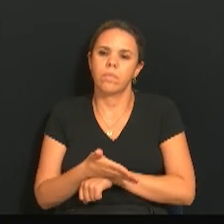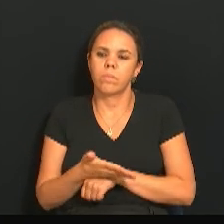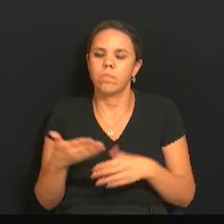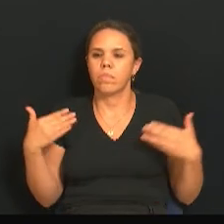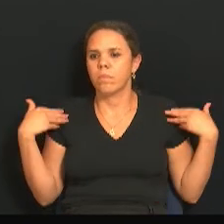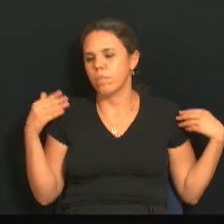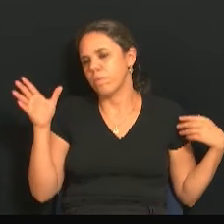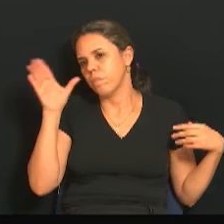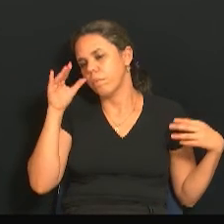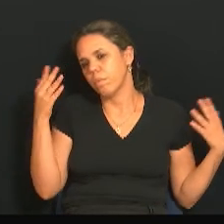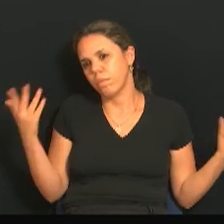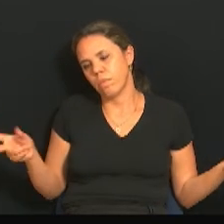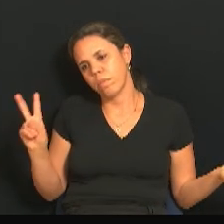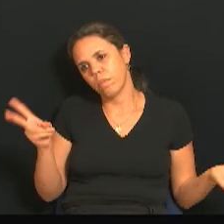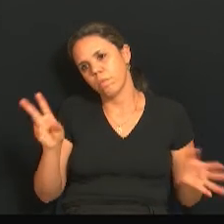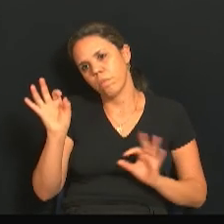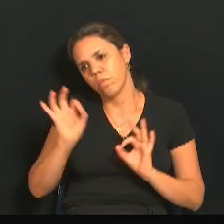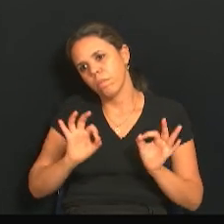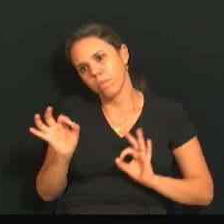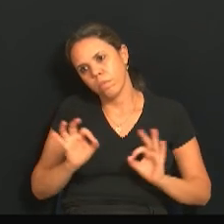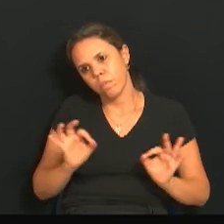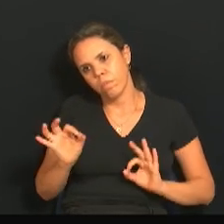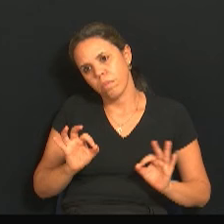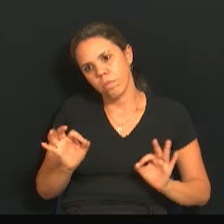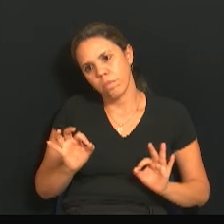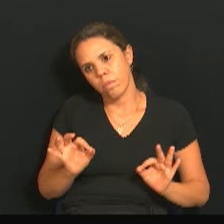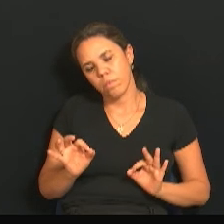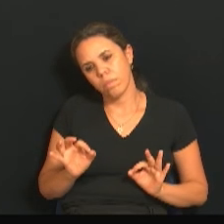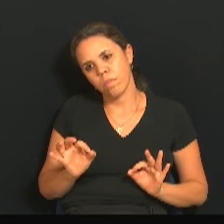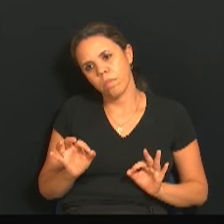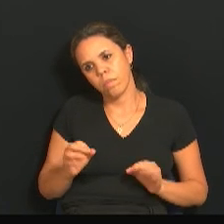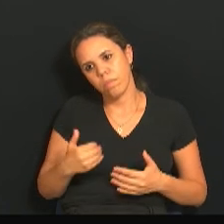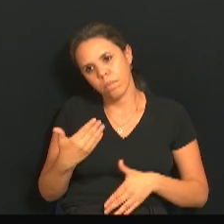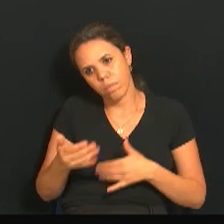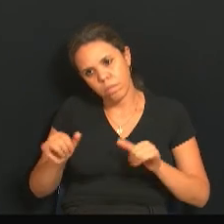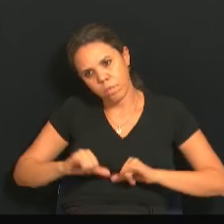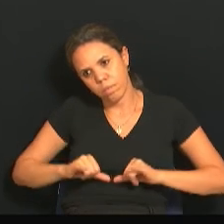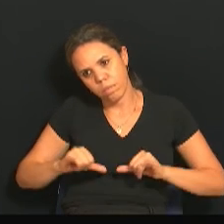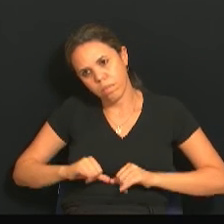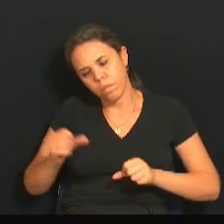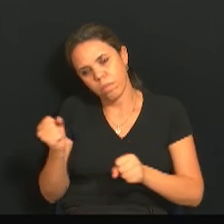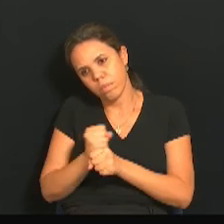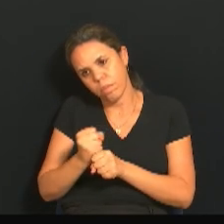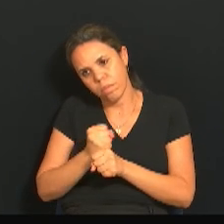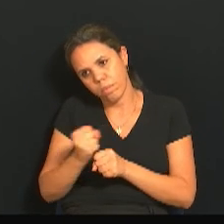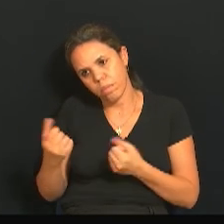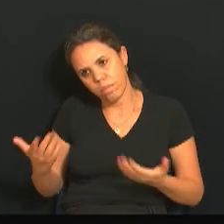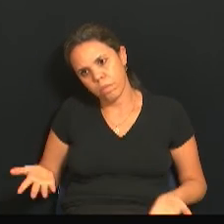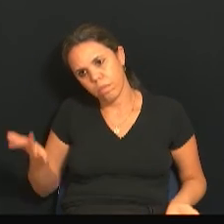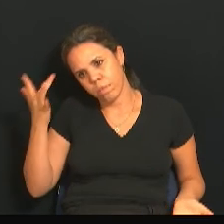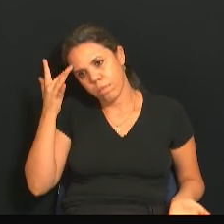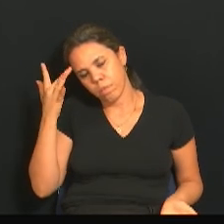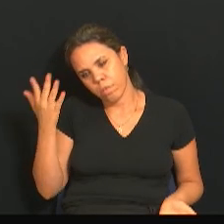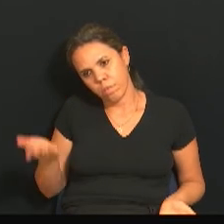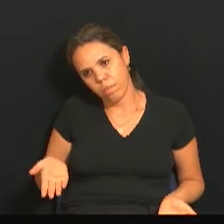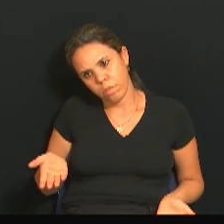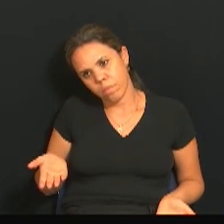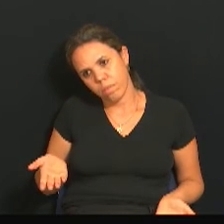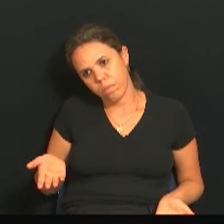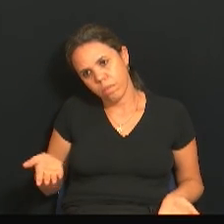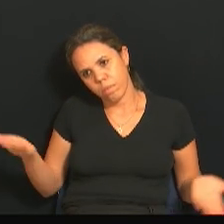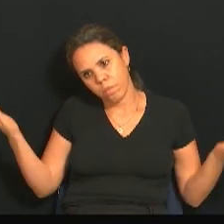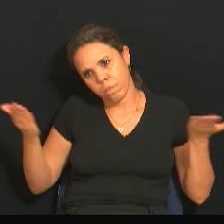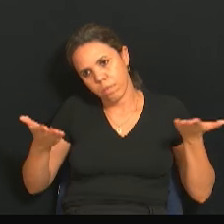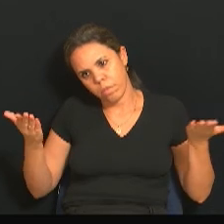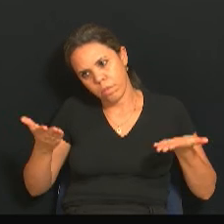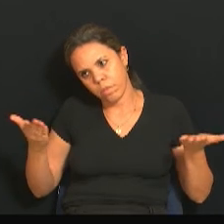estar sempre muito bem arrumada. E a gente vem sofrendo ao longo dos anos aí. Eu acho que a pauta de hoje é a gente